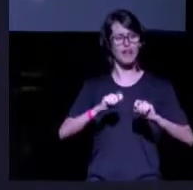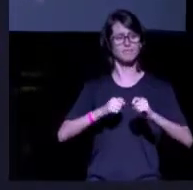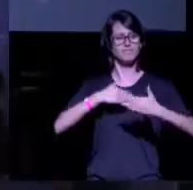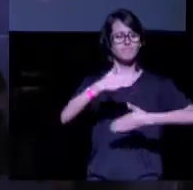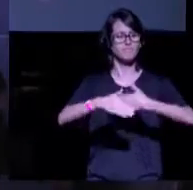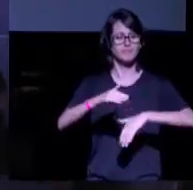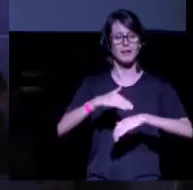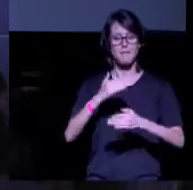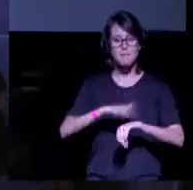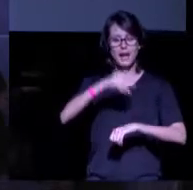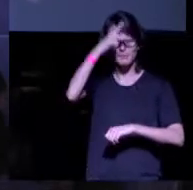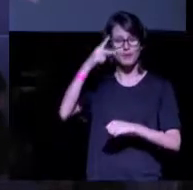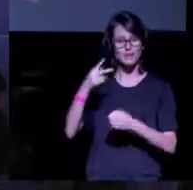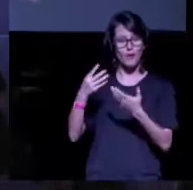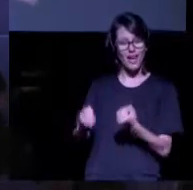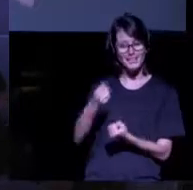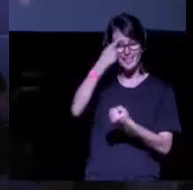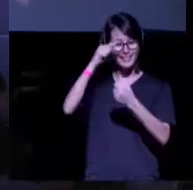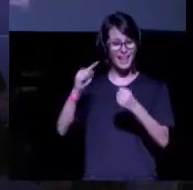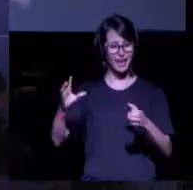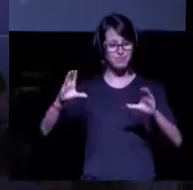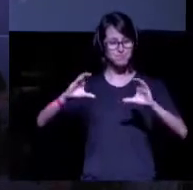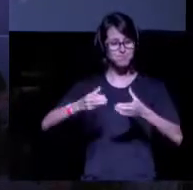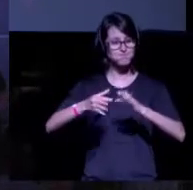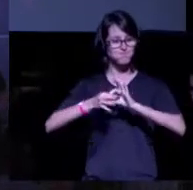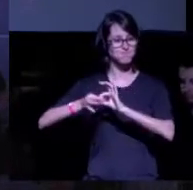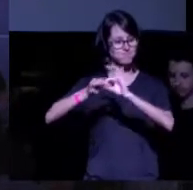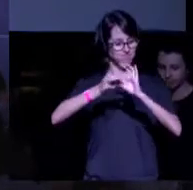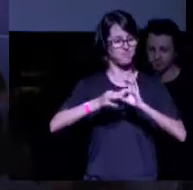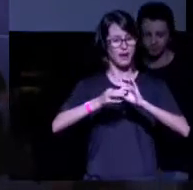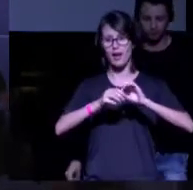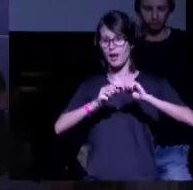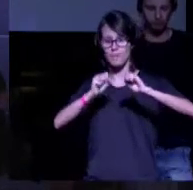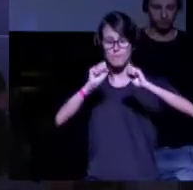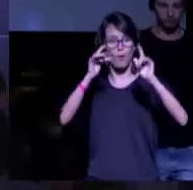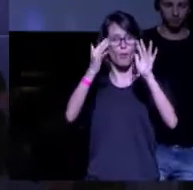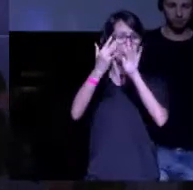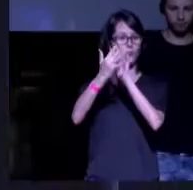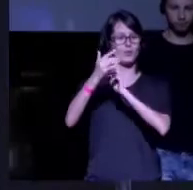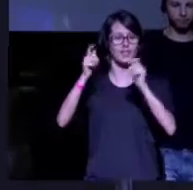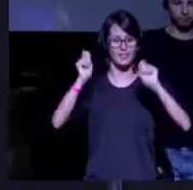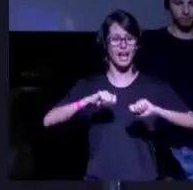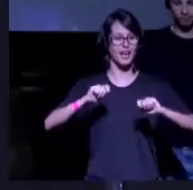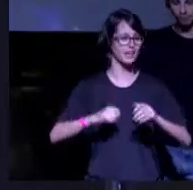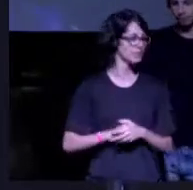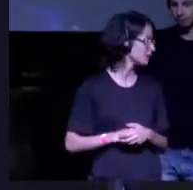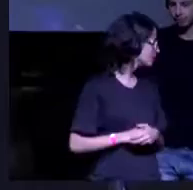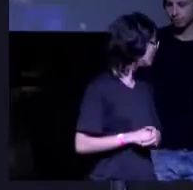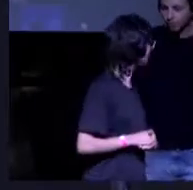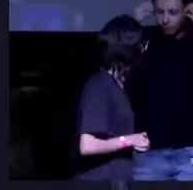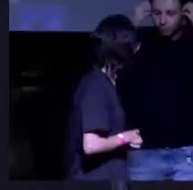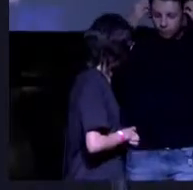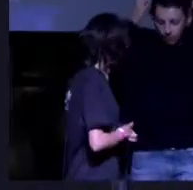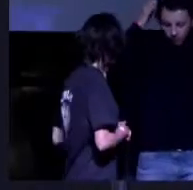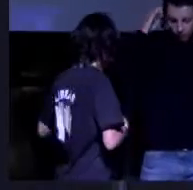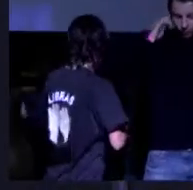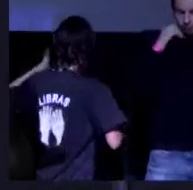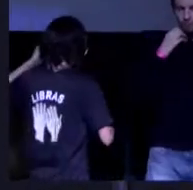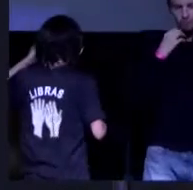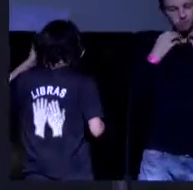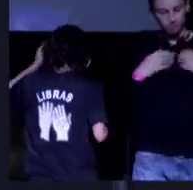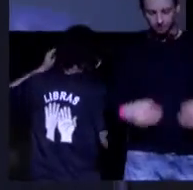coisa vira mágica é eu acho que eu vou reforçar o que já já disse alguma